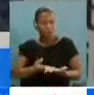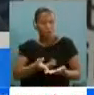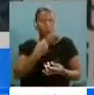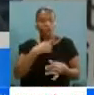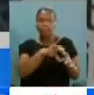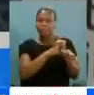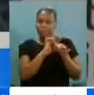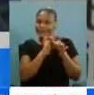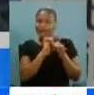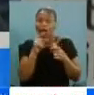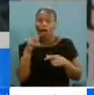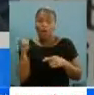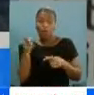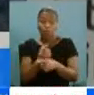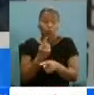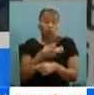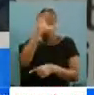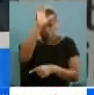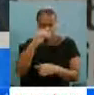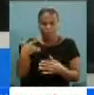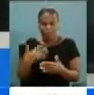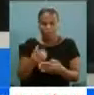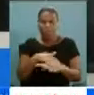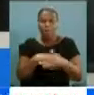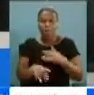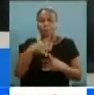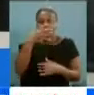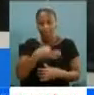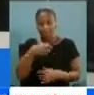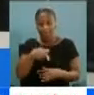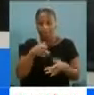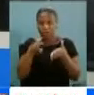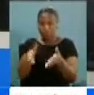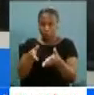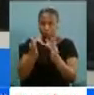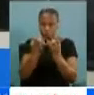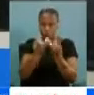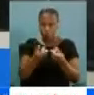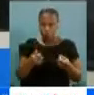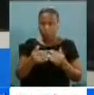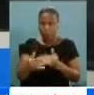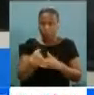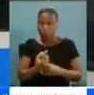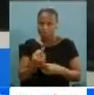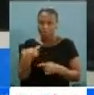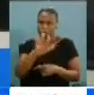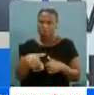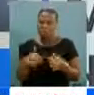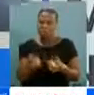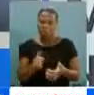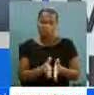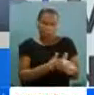em relação àquilo que o governo tem feito e garante que essa ajuda orçamental será bem